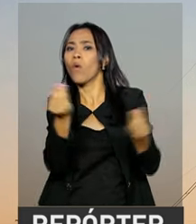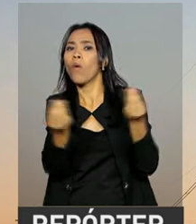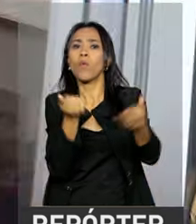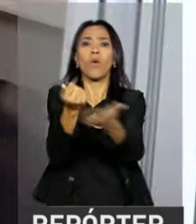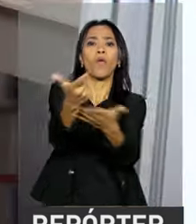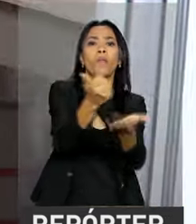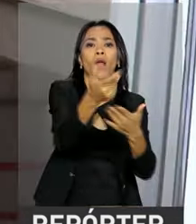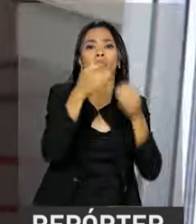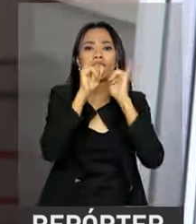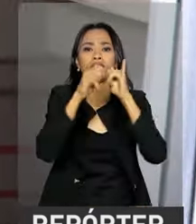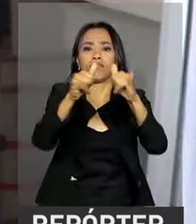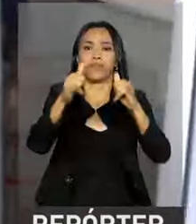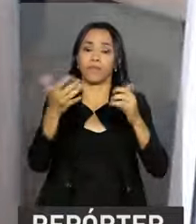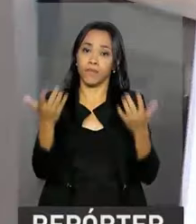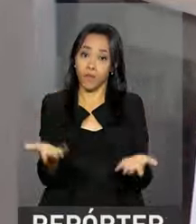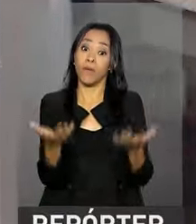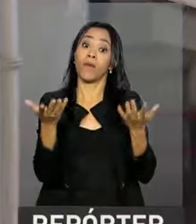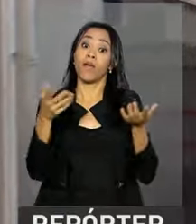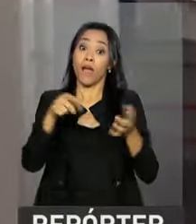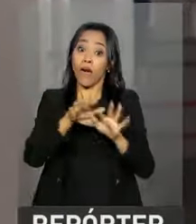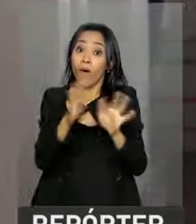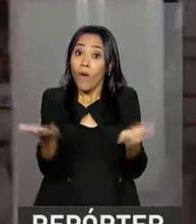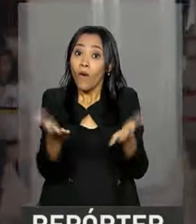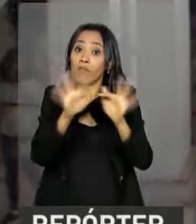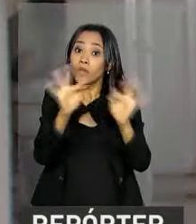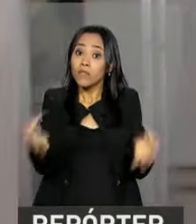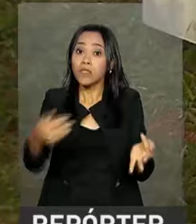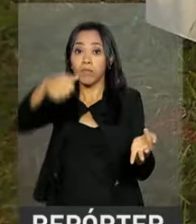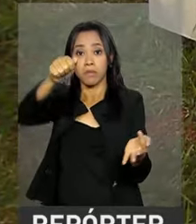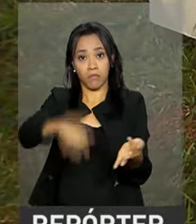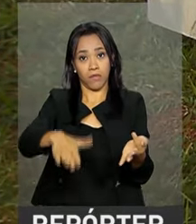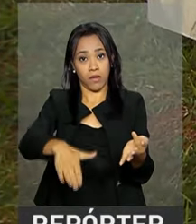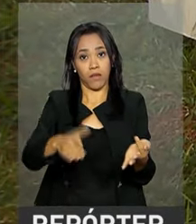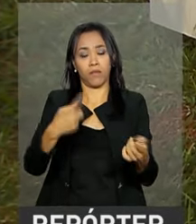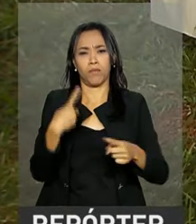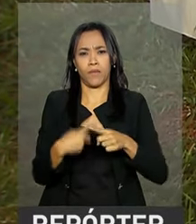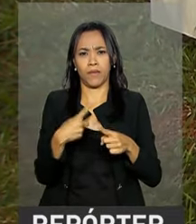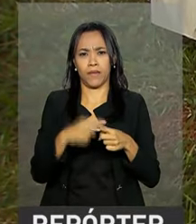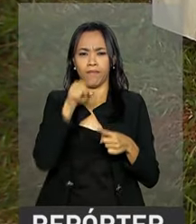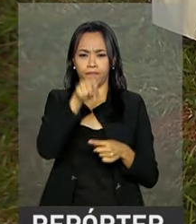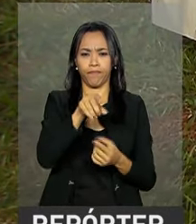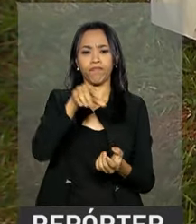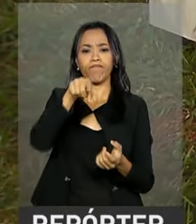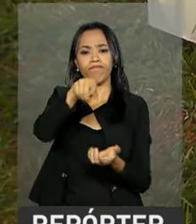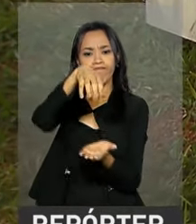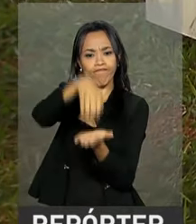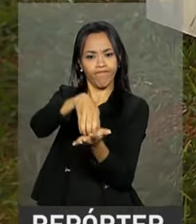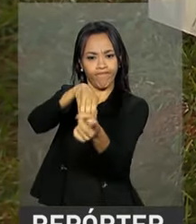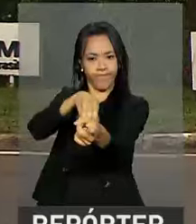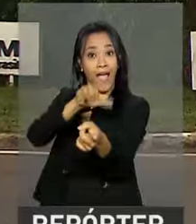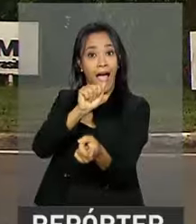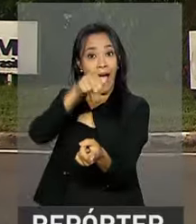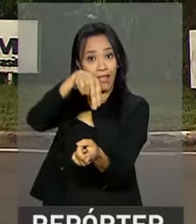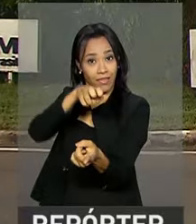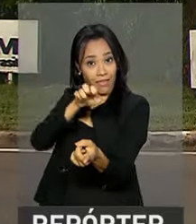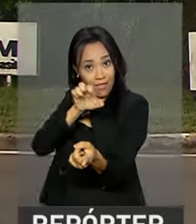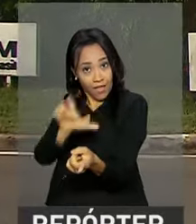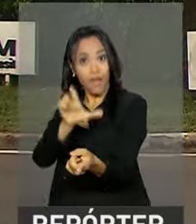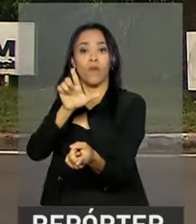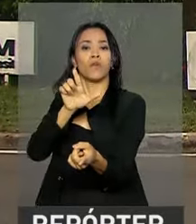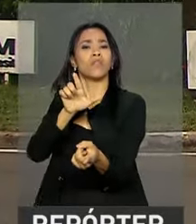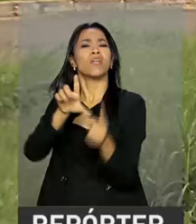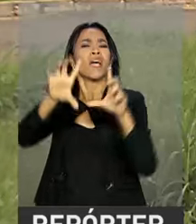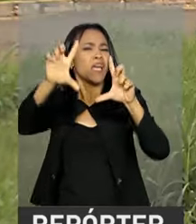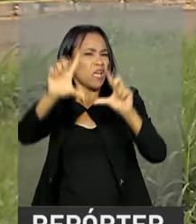energia agora esse processo ficou mais fácil e barato é que a Agência Nacional de Energia Elétrica diminuiu as